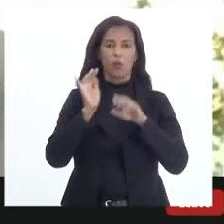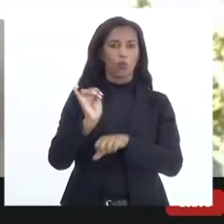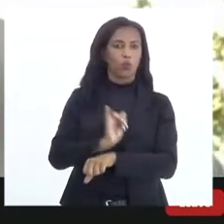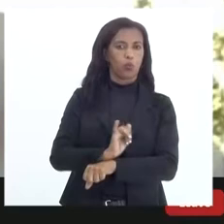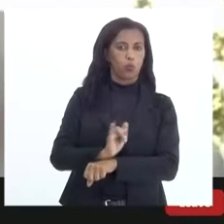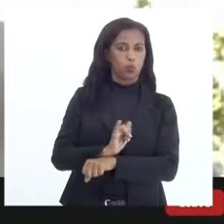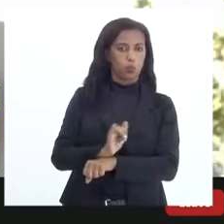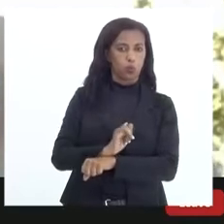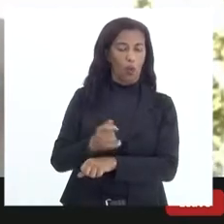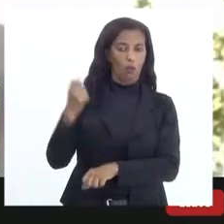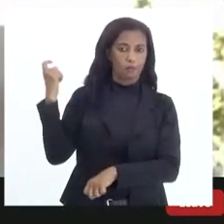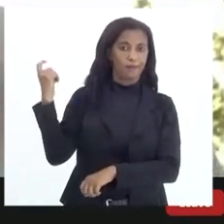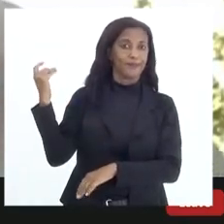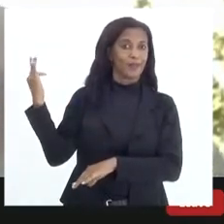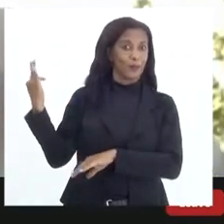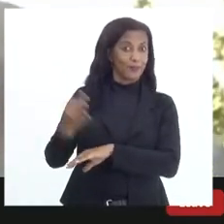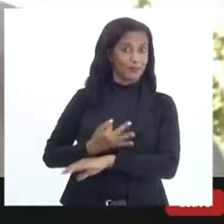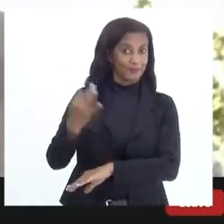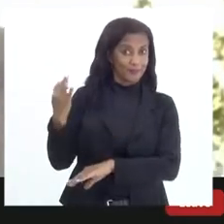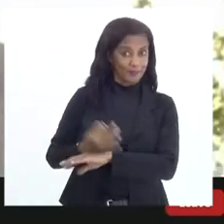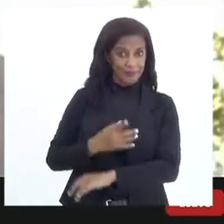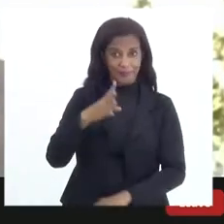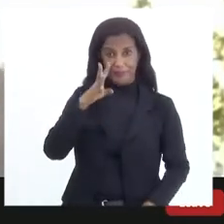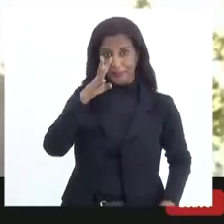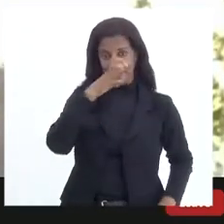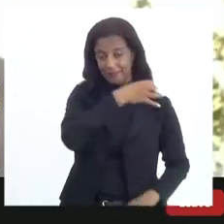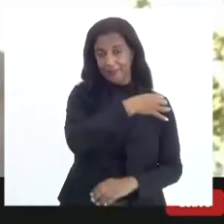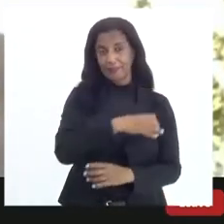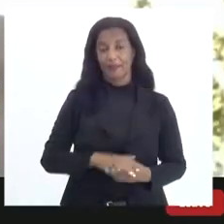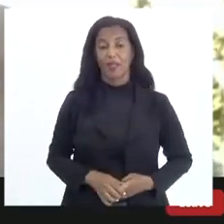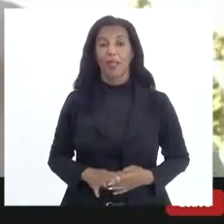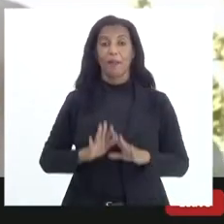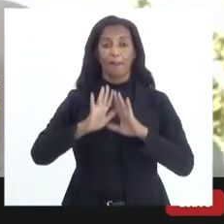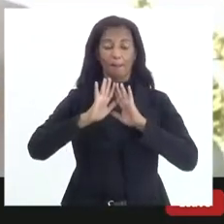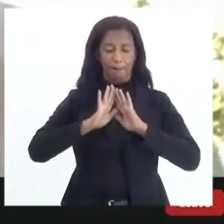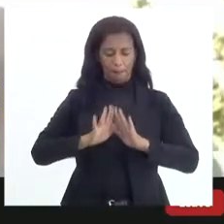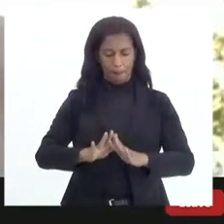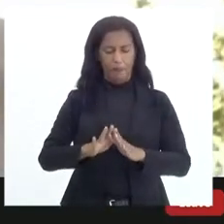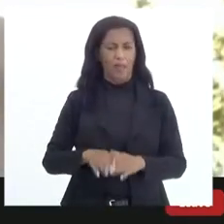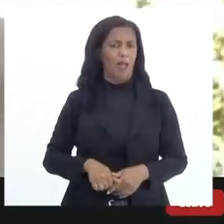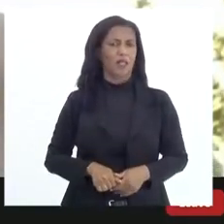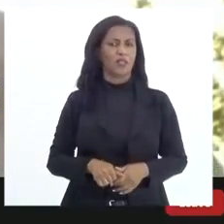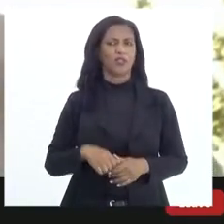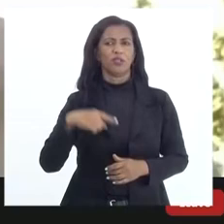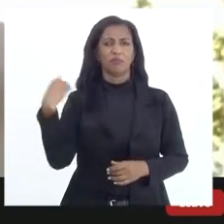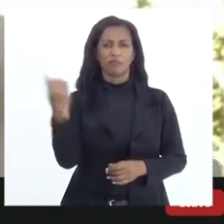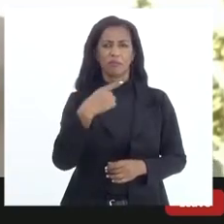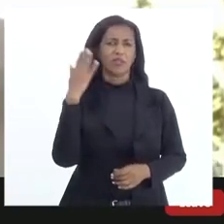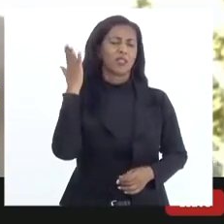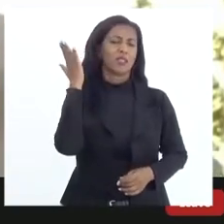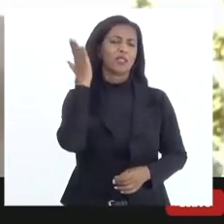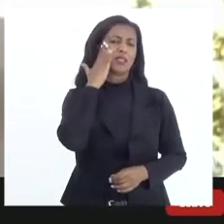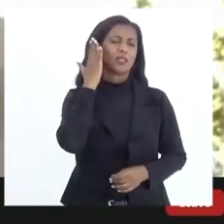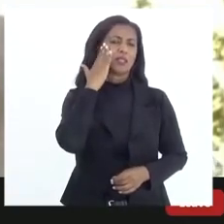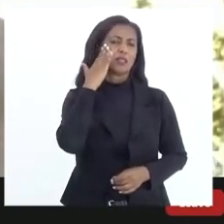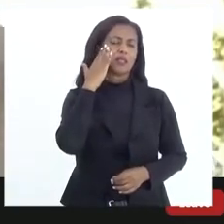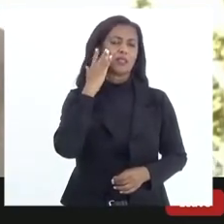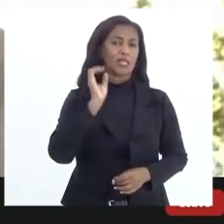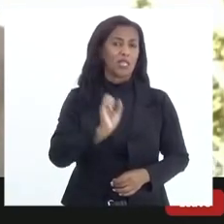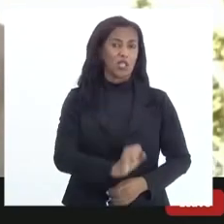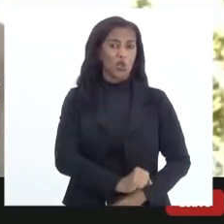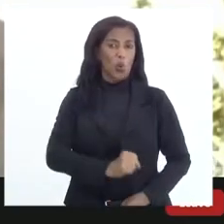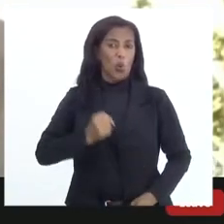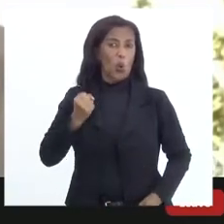são muito resistentes a isso, né? Mas era um discurso, vocês sabem disso, de incitamento ao ódio.